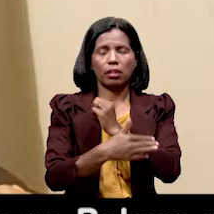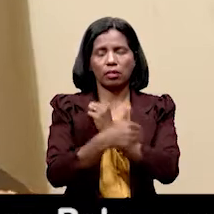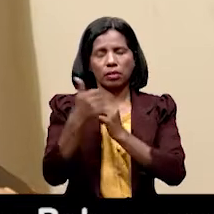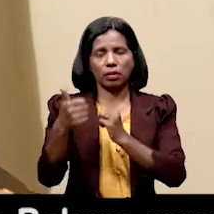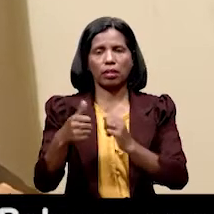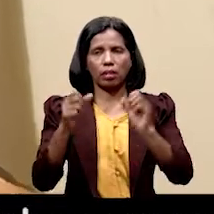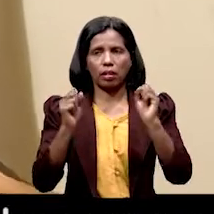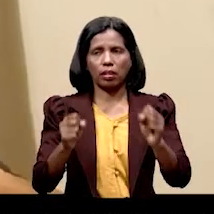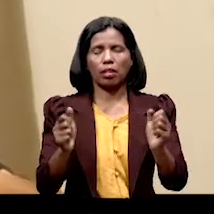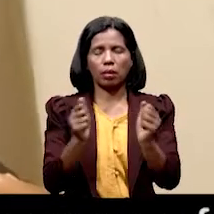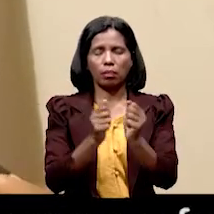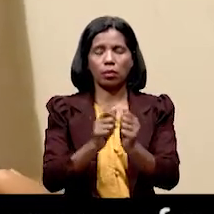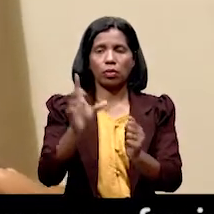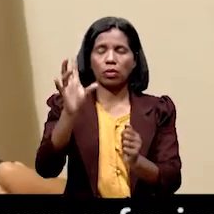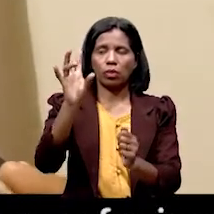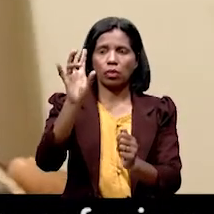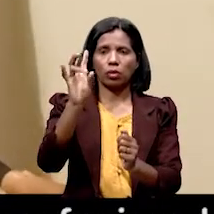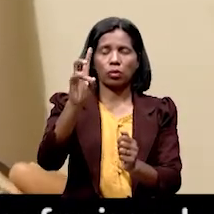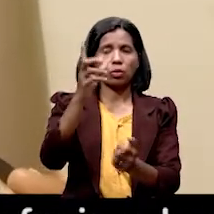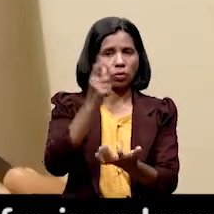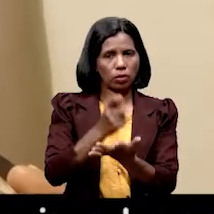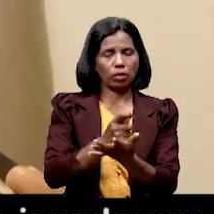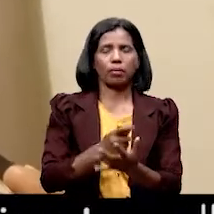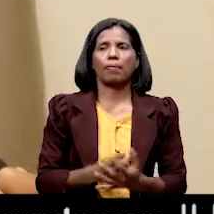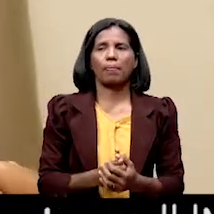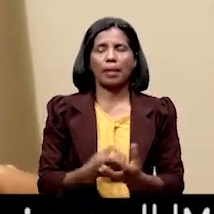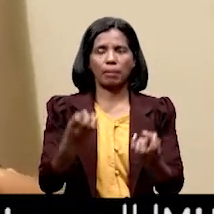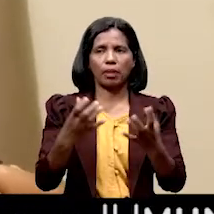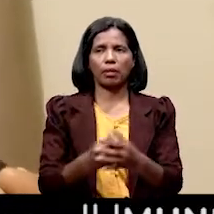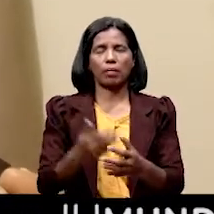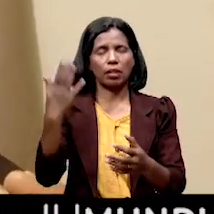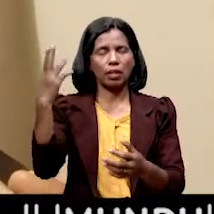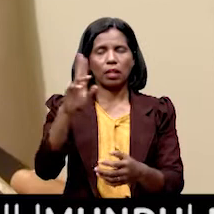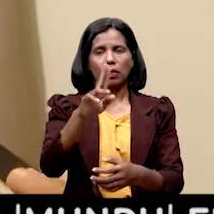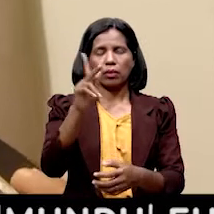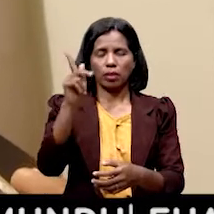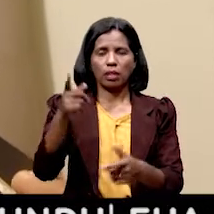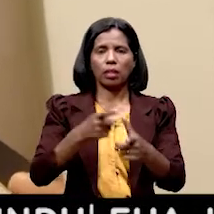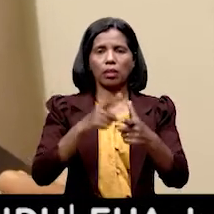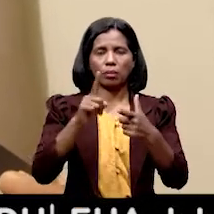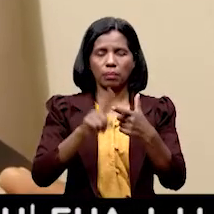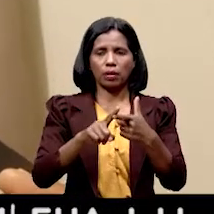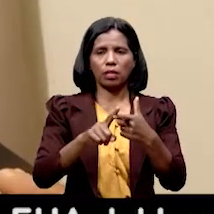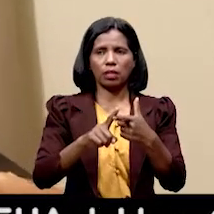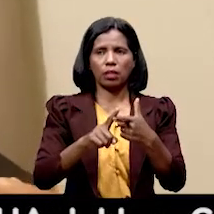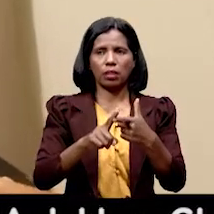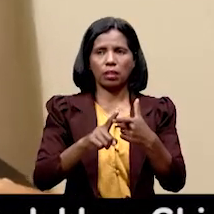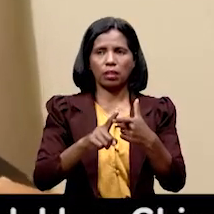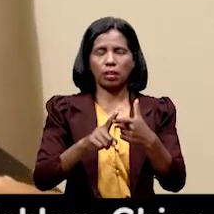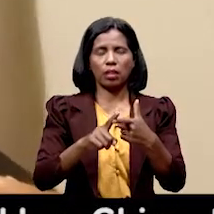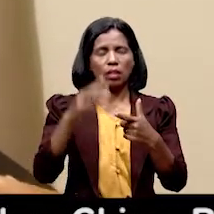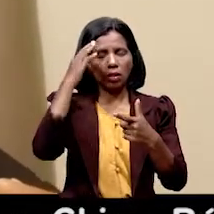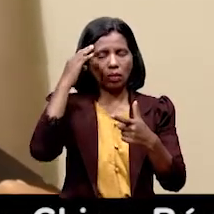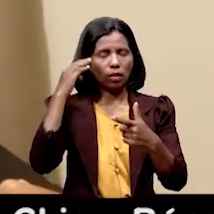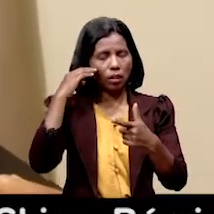por volta de 7000 tal é 7000 tal ne bara kliu iha Inglaterra depois tir fali iha Korea